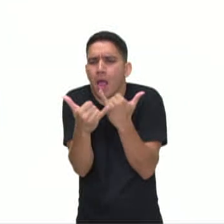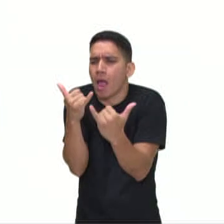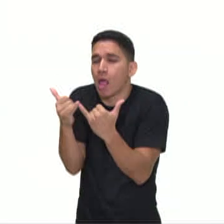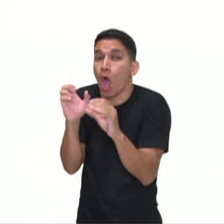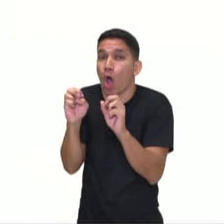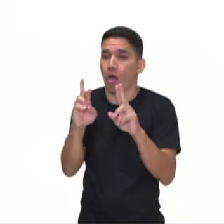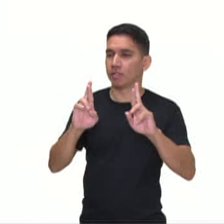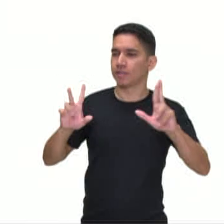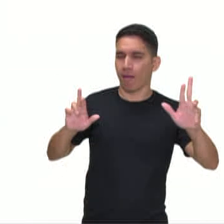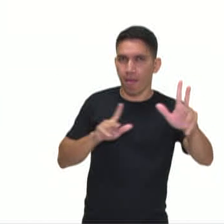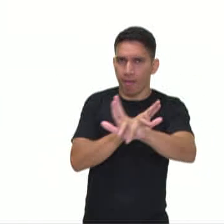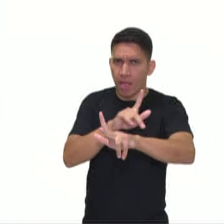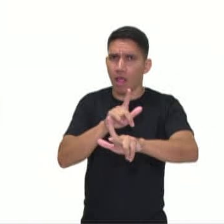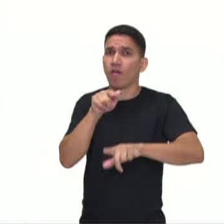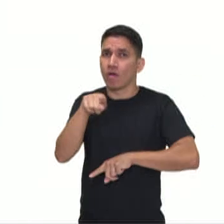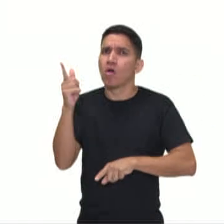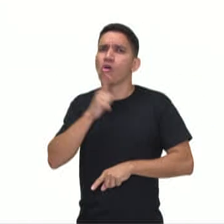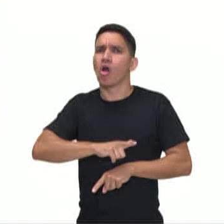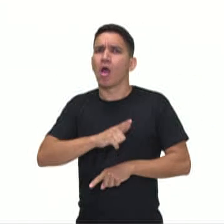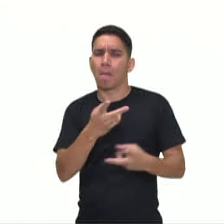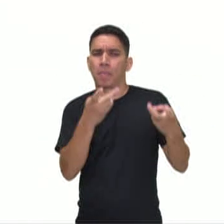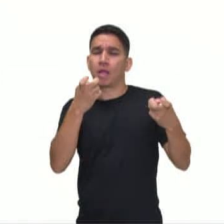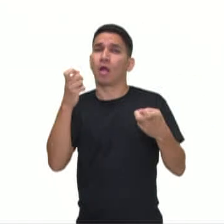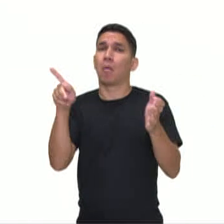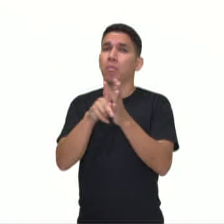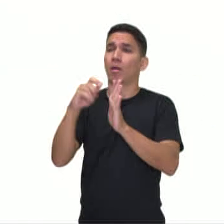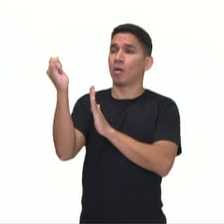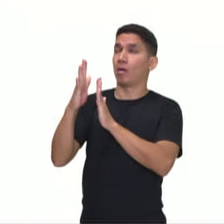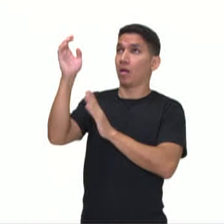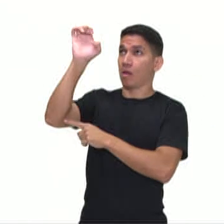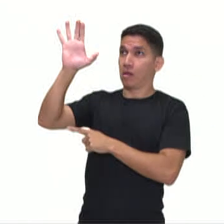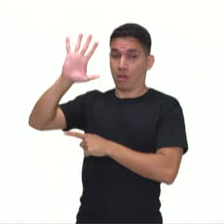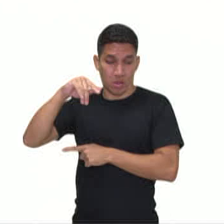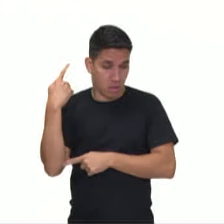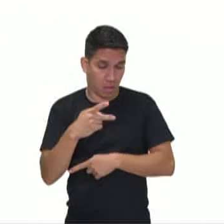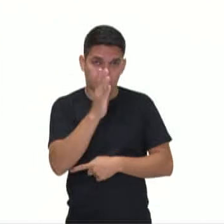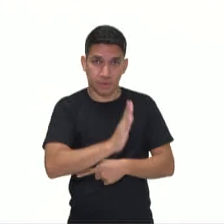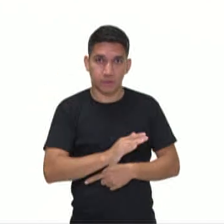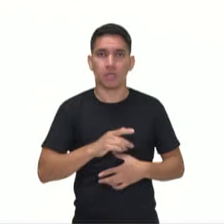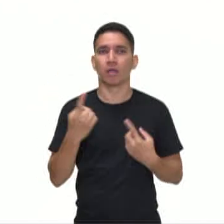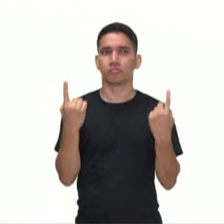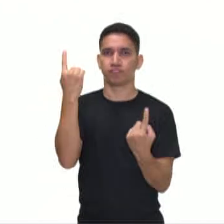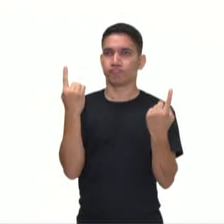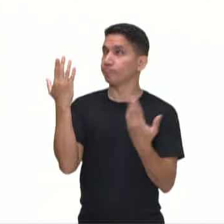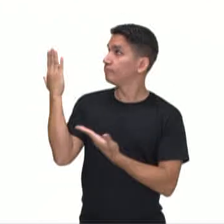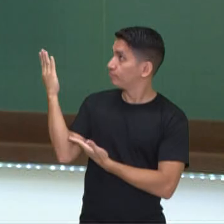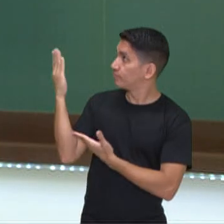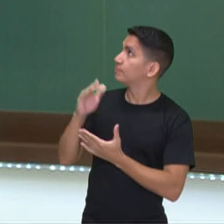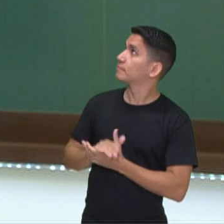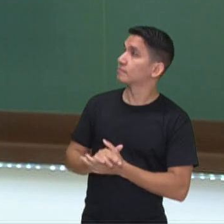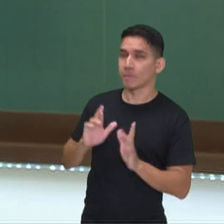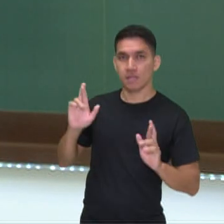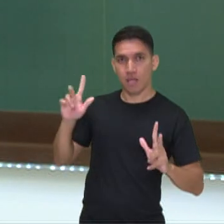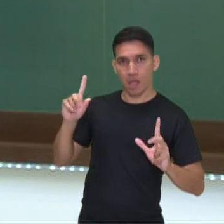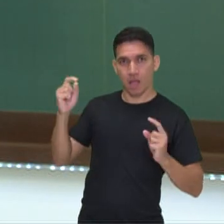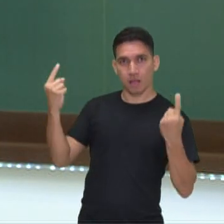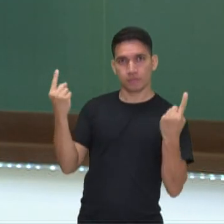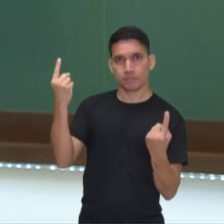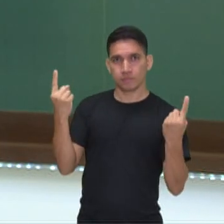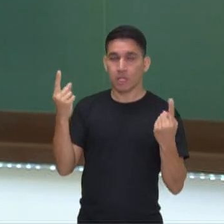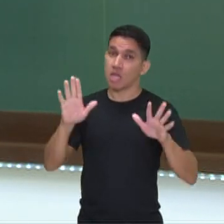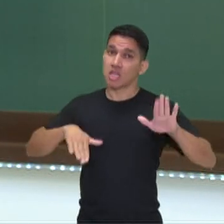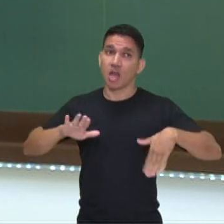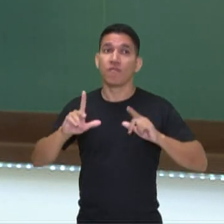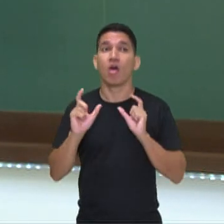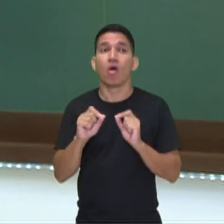que você pode encontrar entre as esculturas do Barroco europeu e a do Barroco brasileiro? Então, você vai ter aqui a diferenciação, né? Talvez